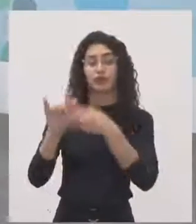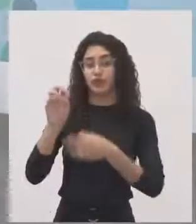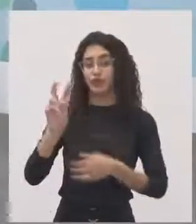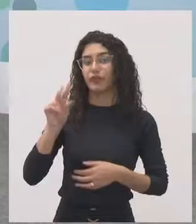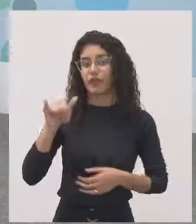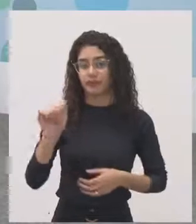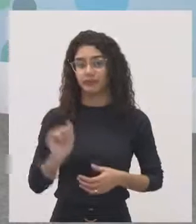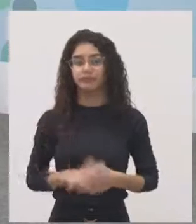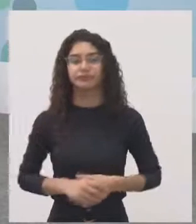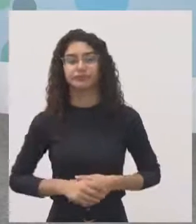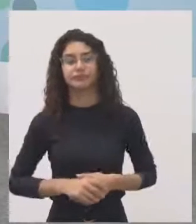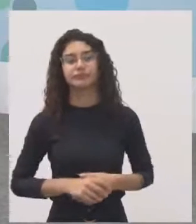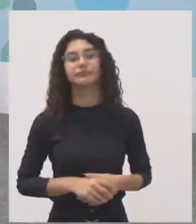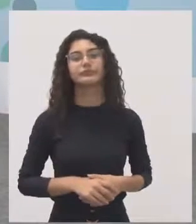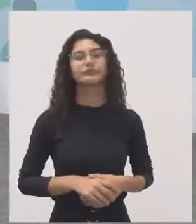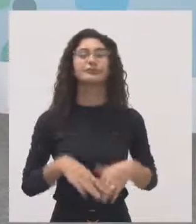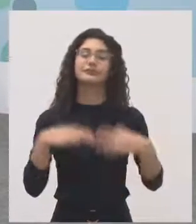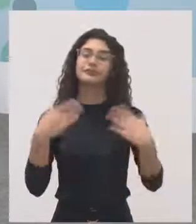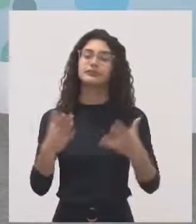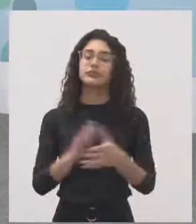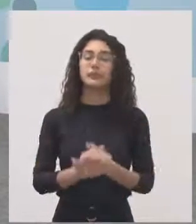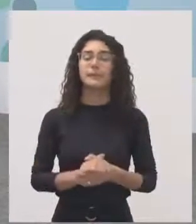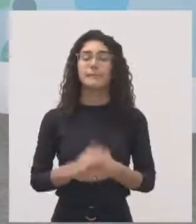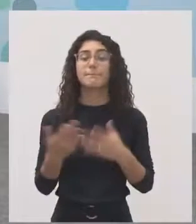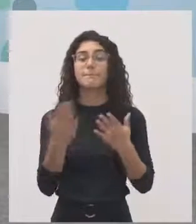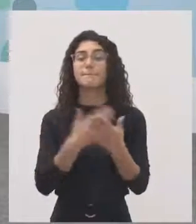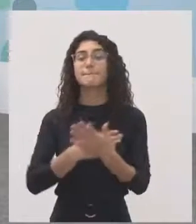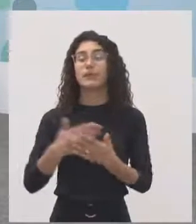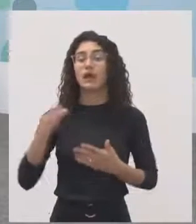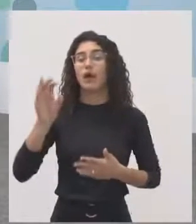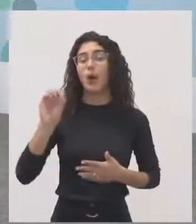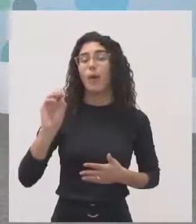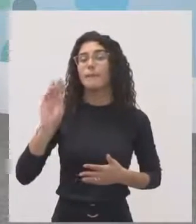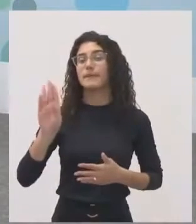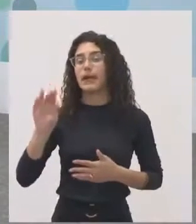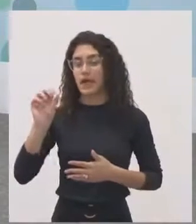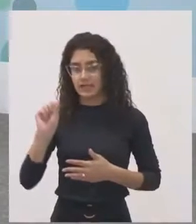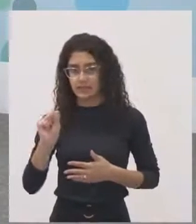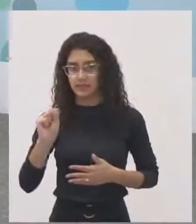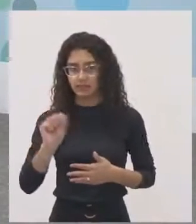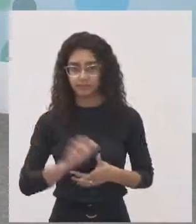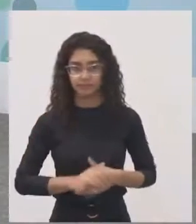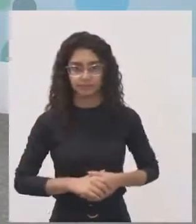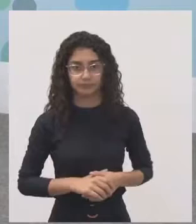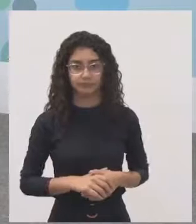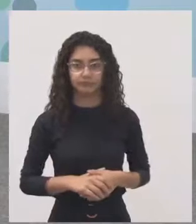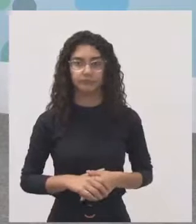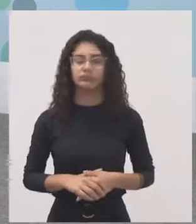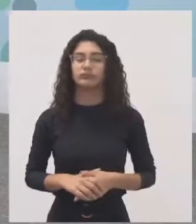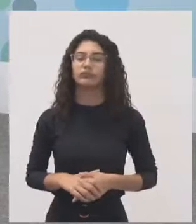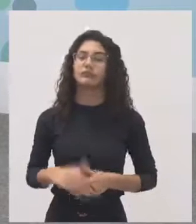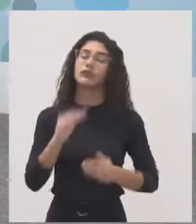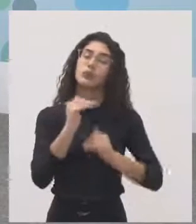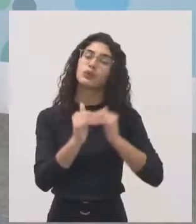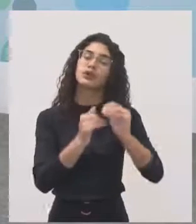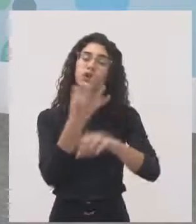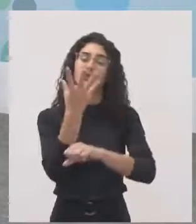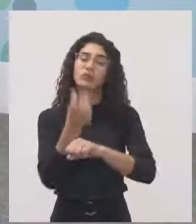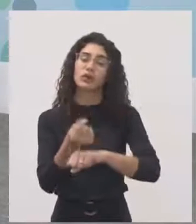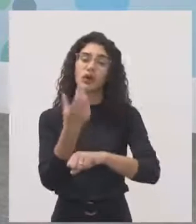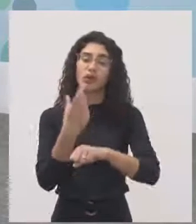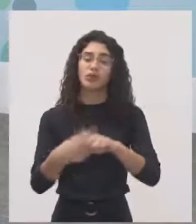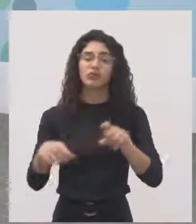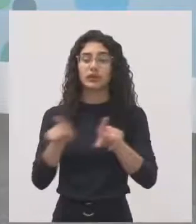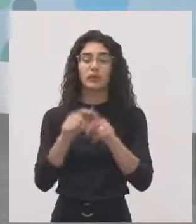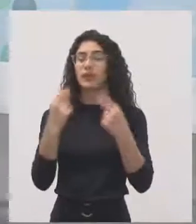Giovanni. Então tá, vamos lá, vamos iniciar OBS. Pessoal, o processo de download também